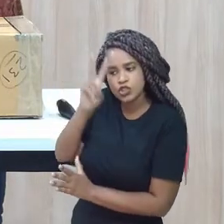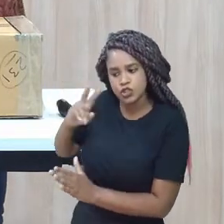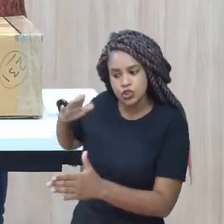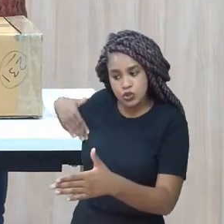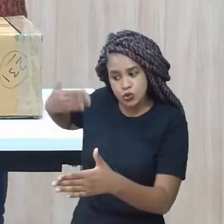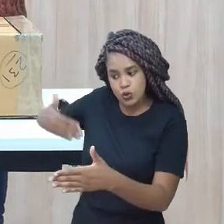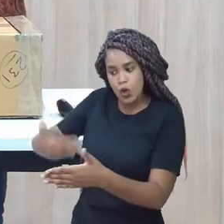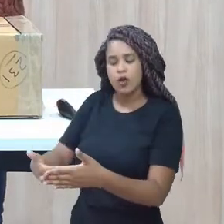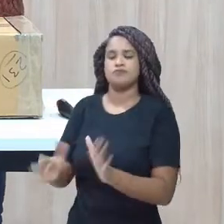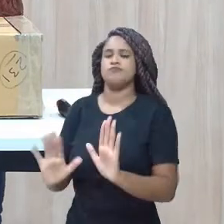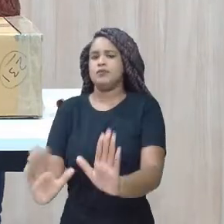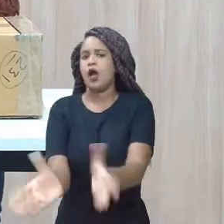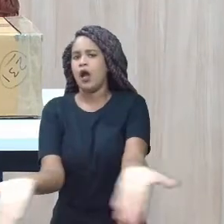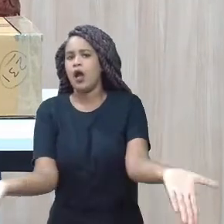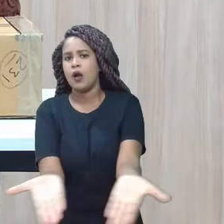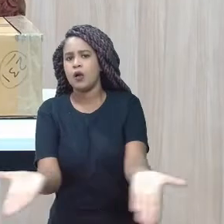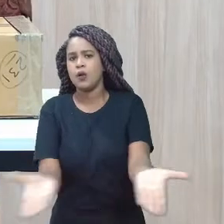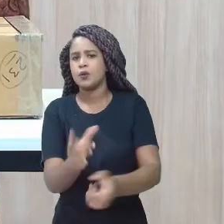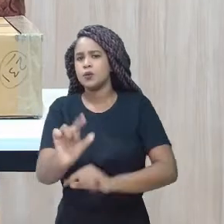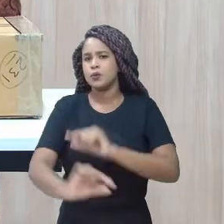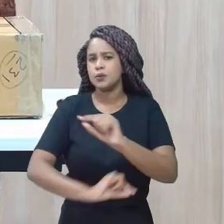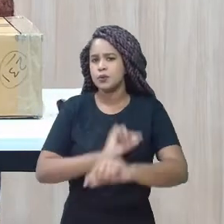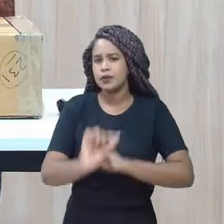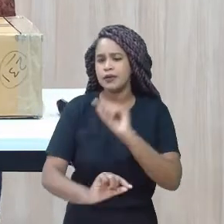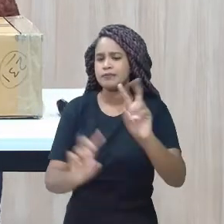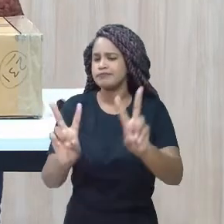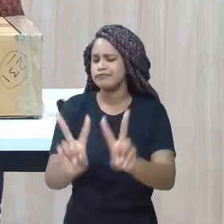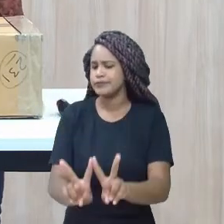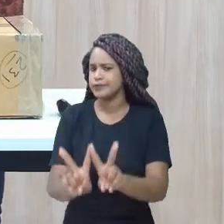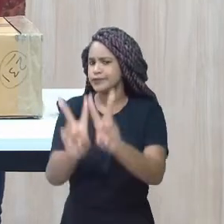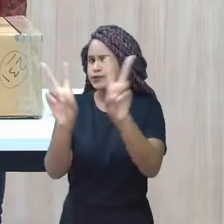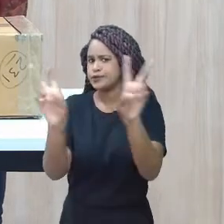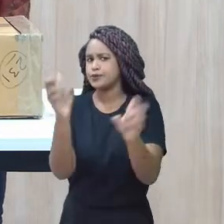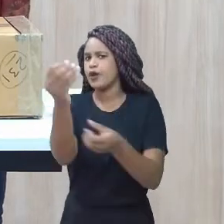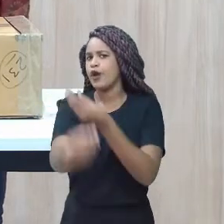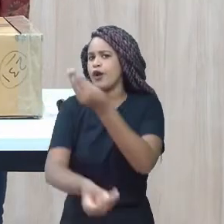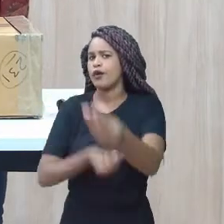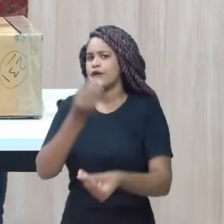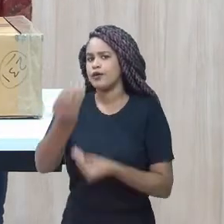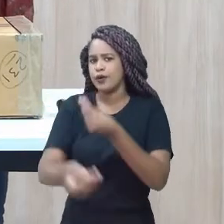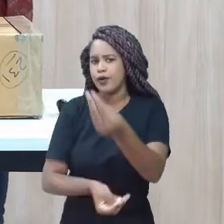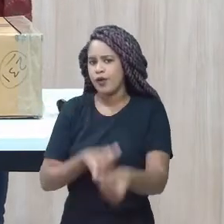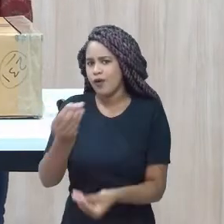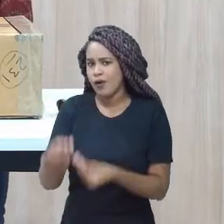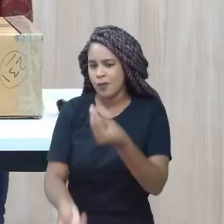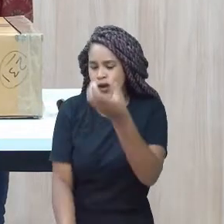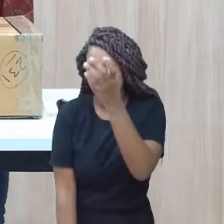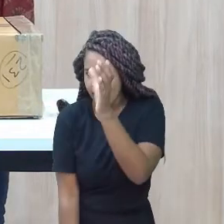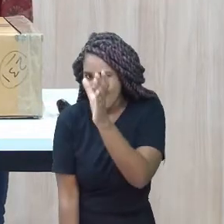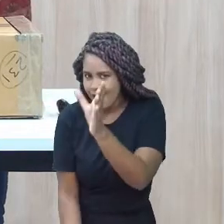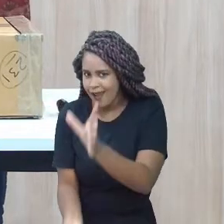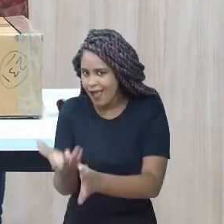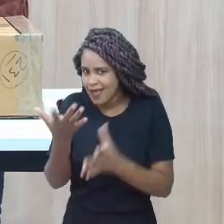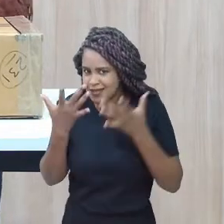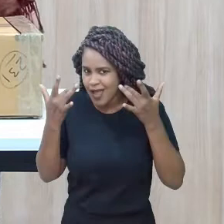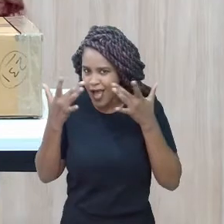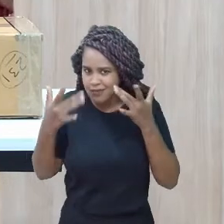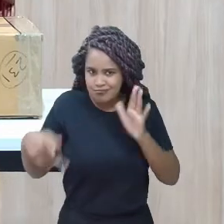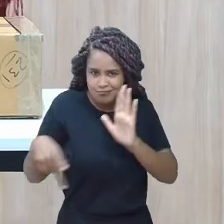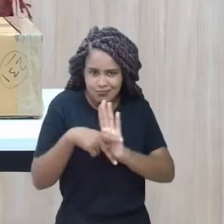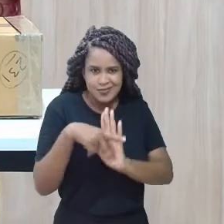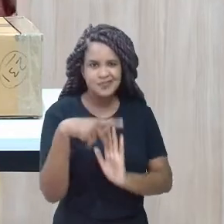a gente meio que vai ter uma ideia de como fazer o seu próprio teatro de